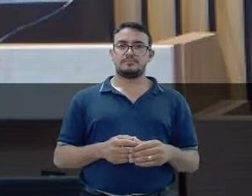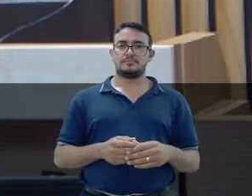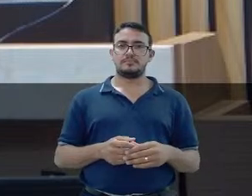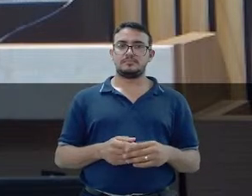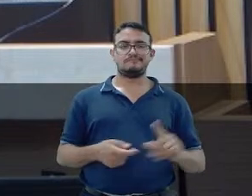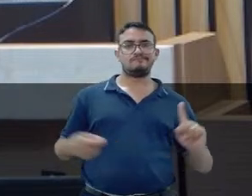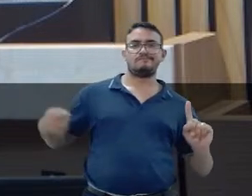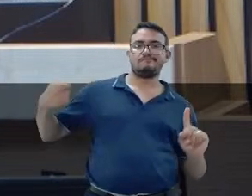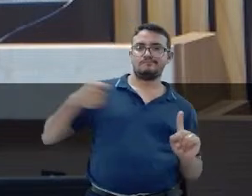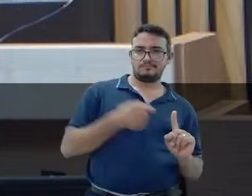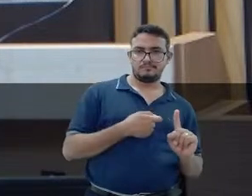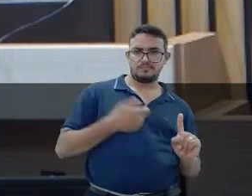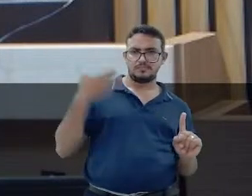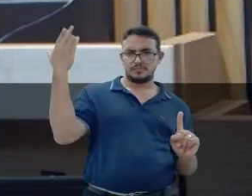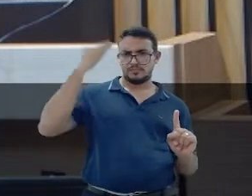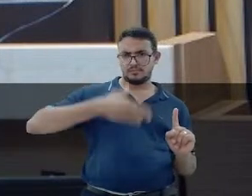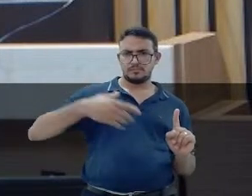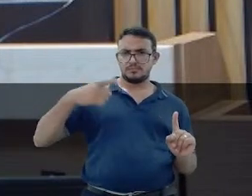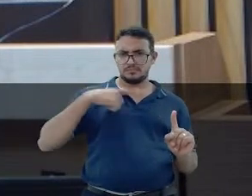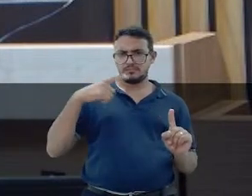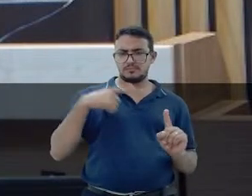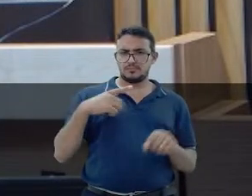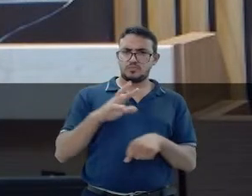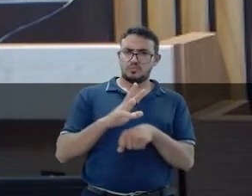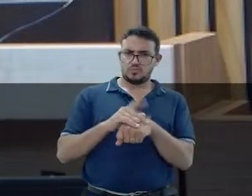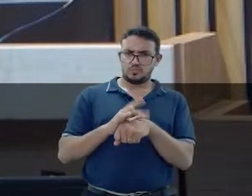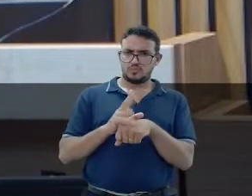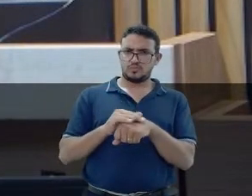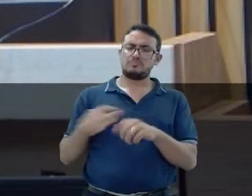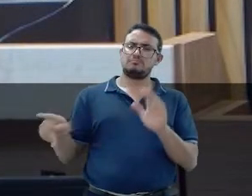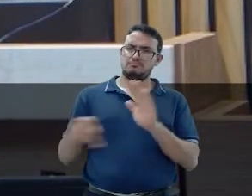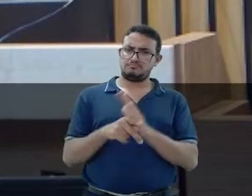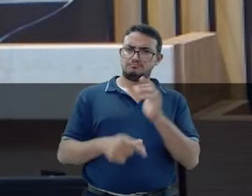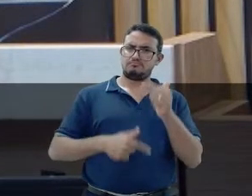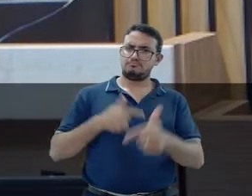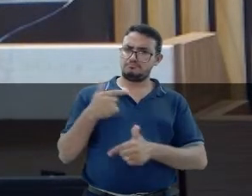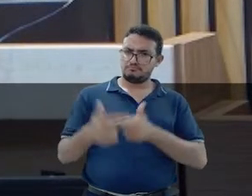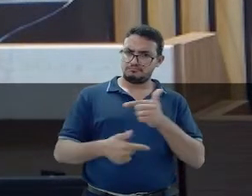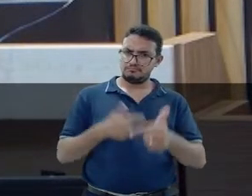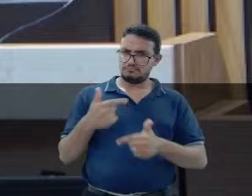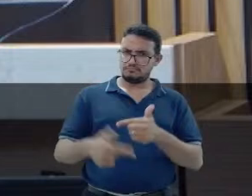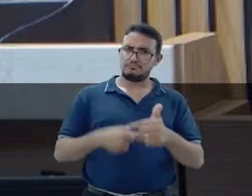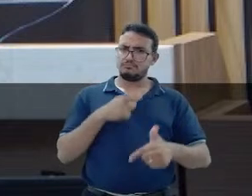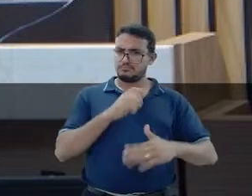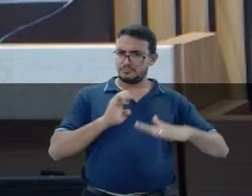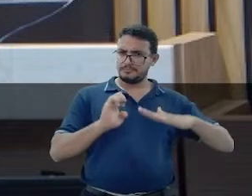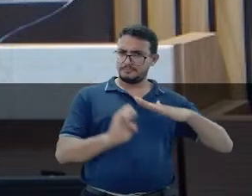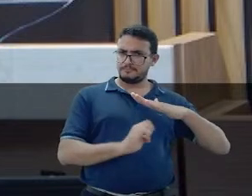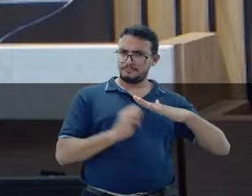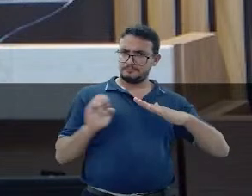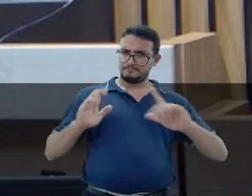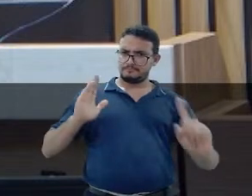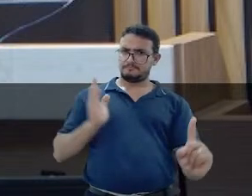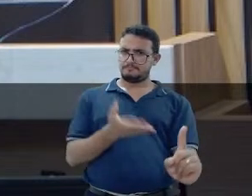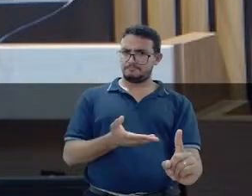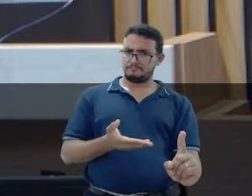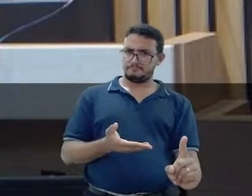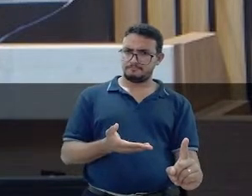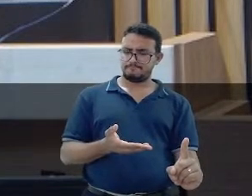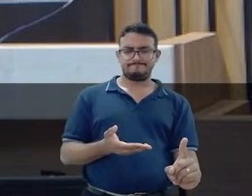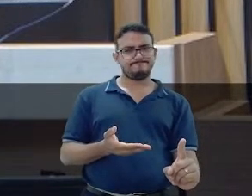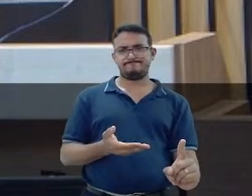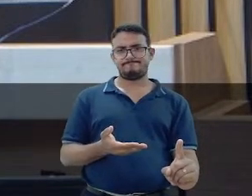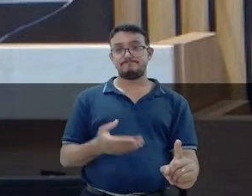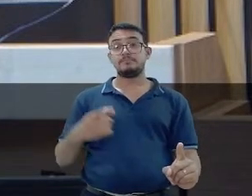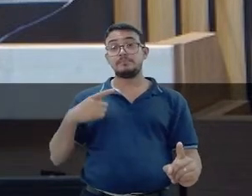que sofre de doença ocasionada pelo trabalho na reclamada. Houve uma minuciosa análise